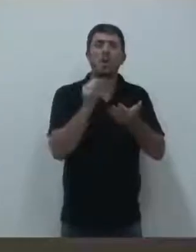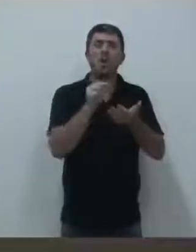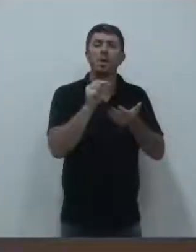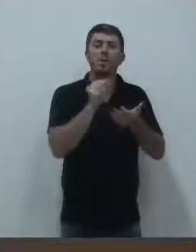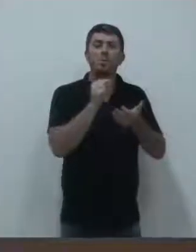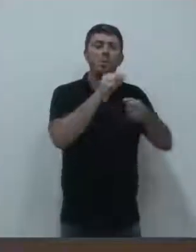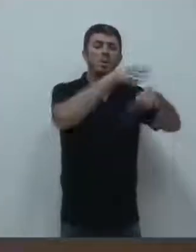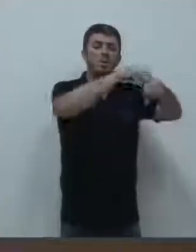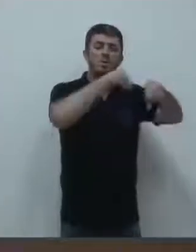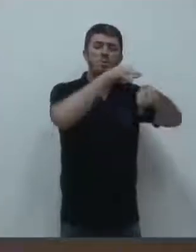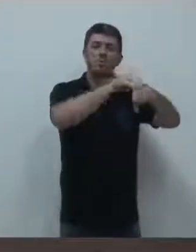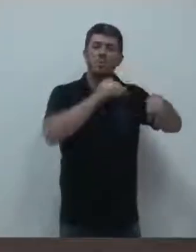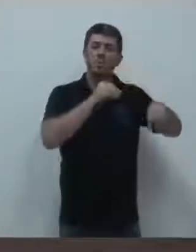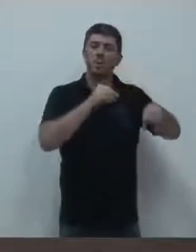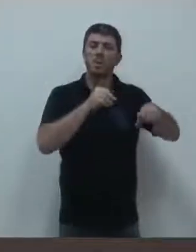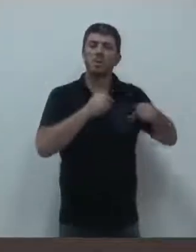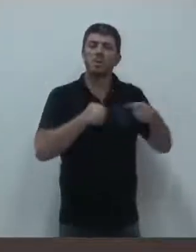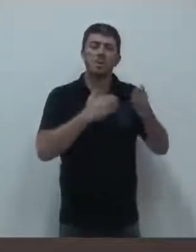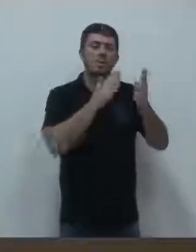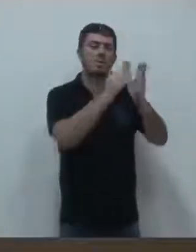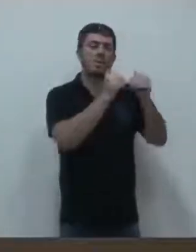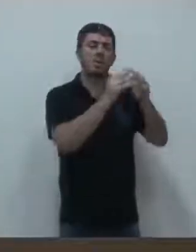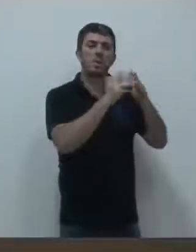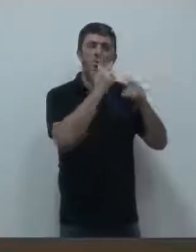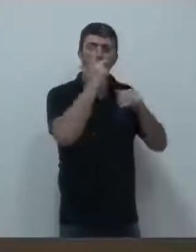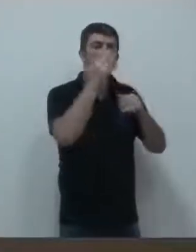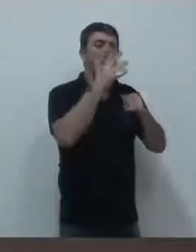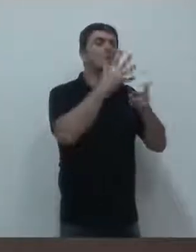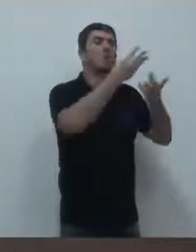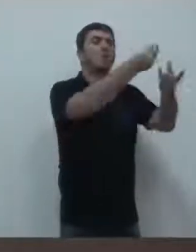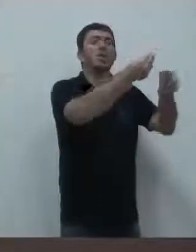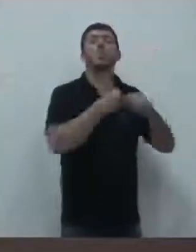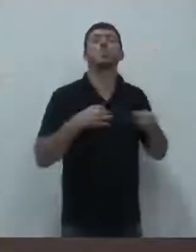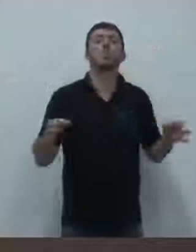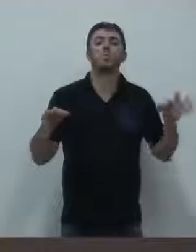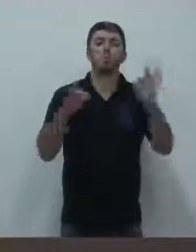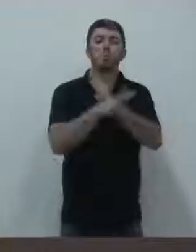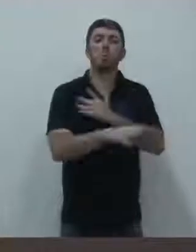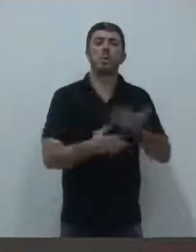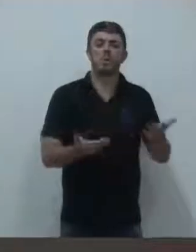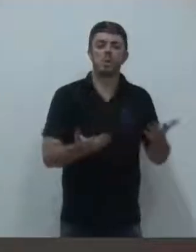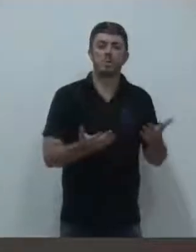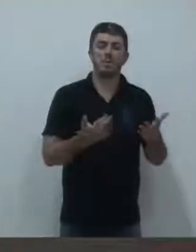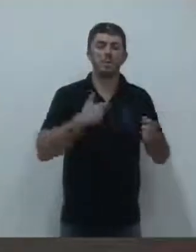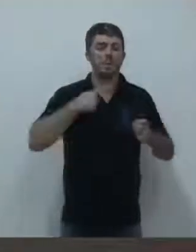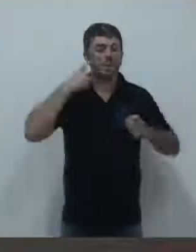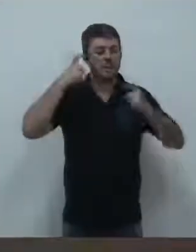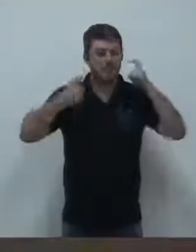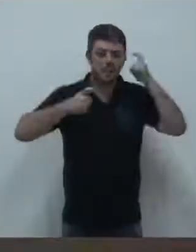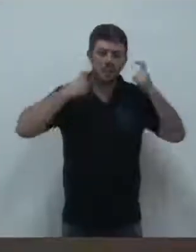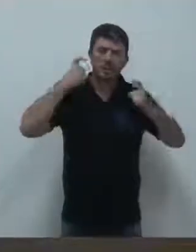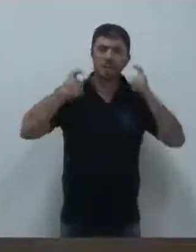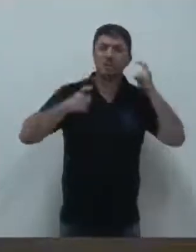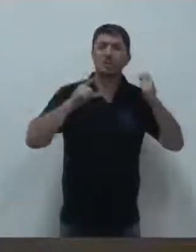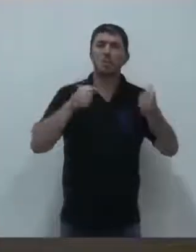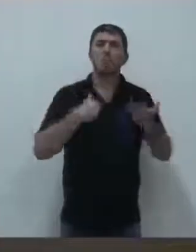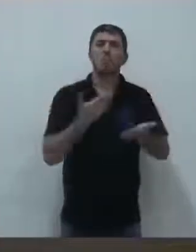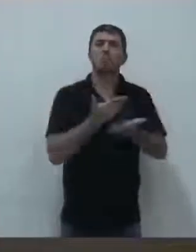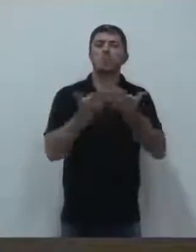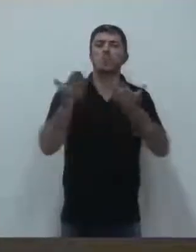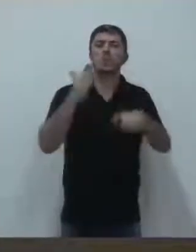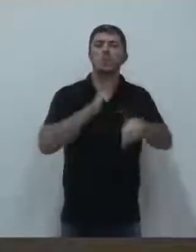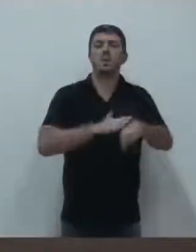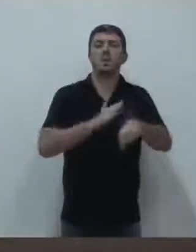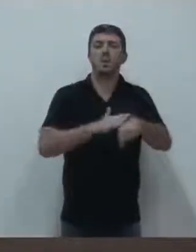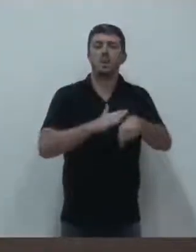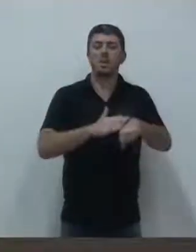eles não vêm completos, e aí me preocupa, porque a gente perde um tempo, não é, no sentido de ganhar esse tempo, vamos